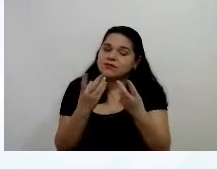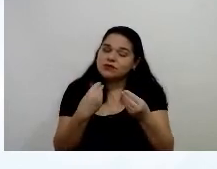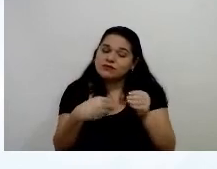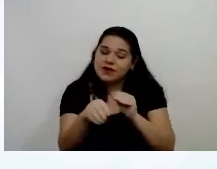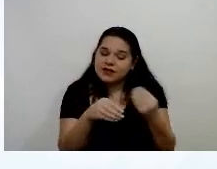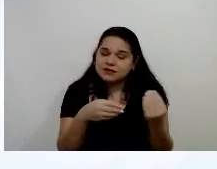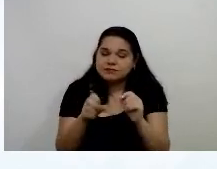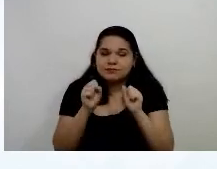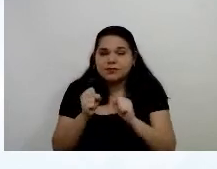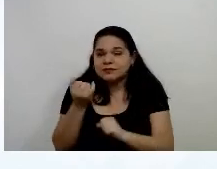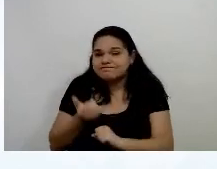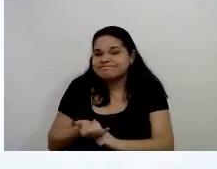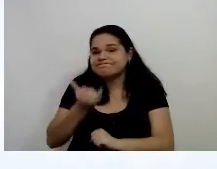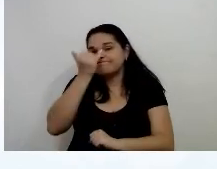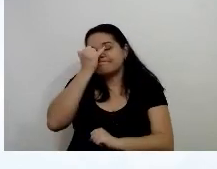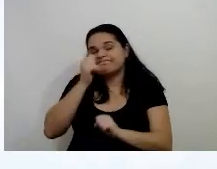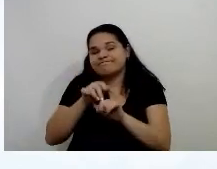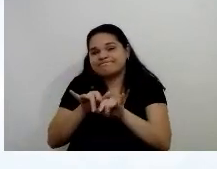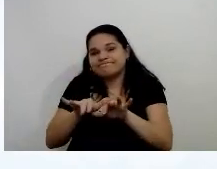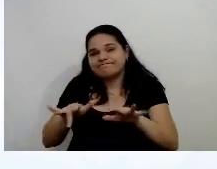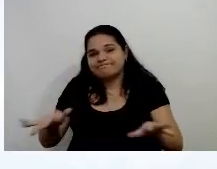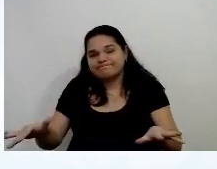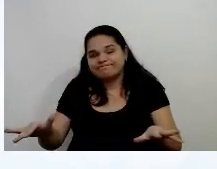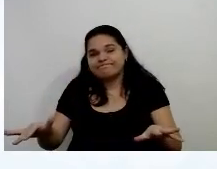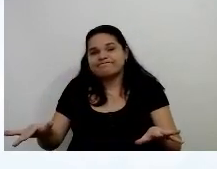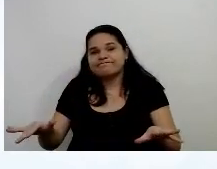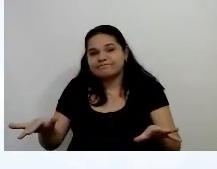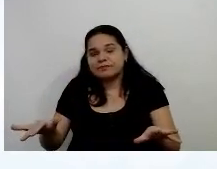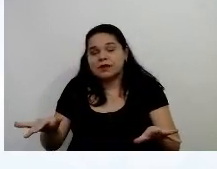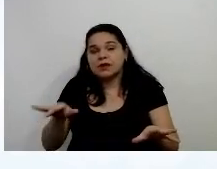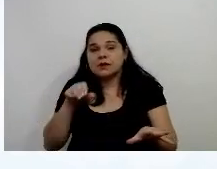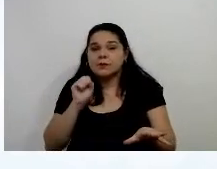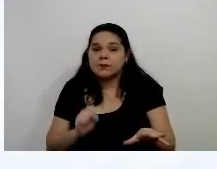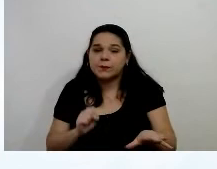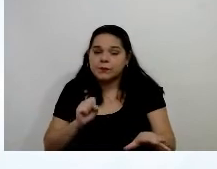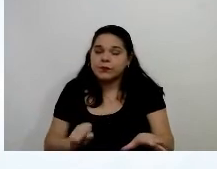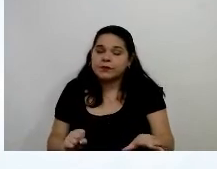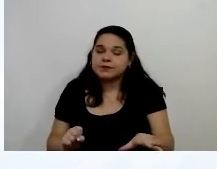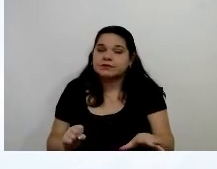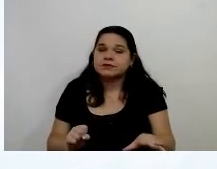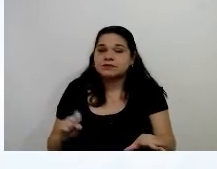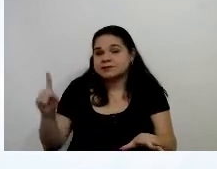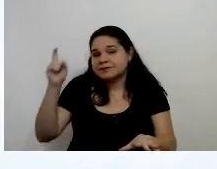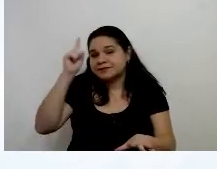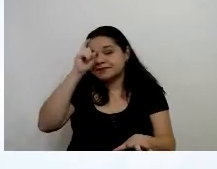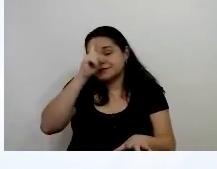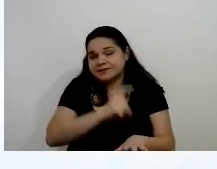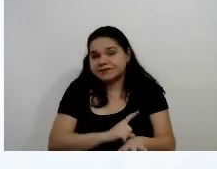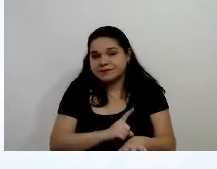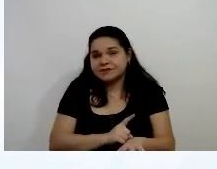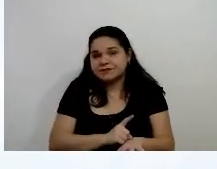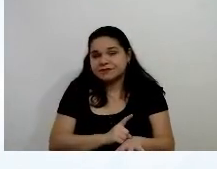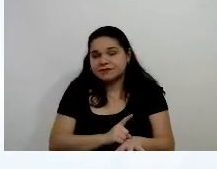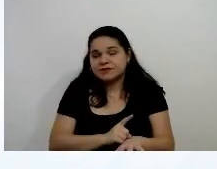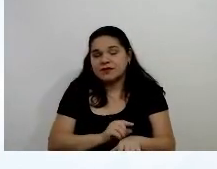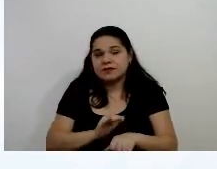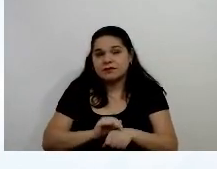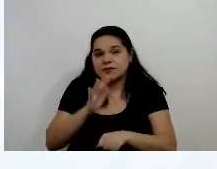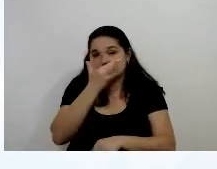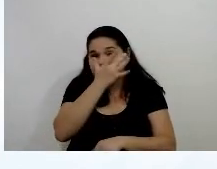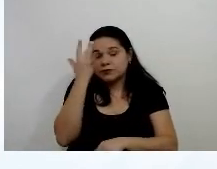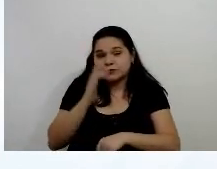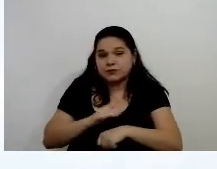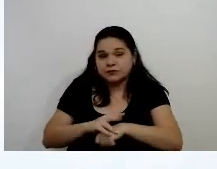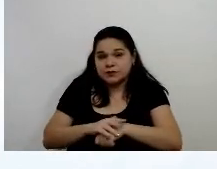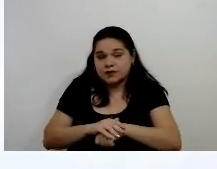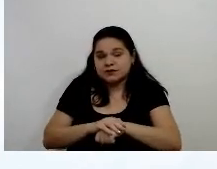aí que possam realmente trazer aí o comprometimento né, e o adoecimento dos